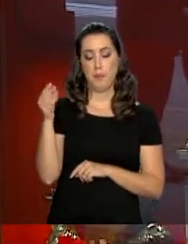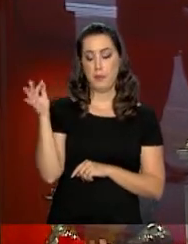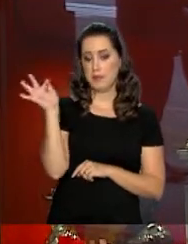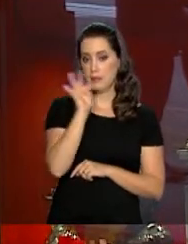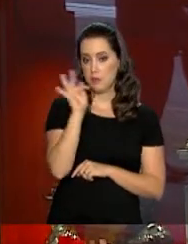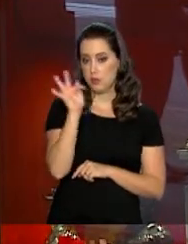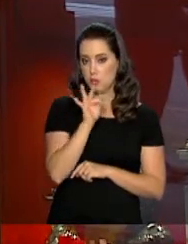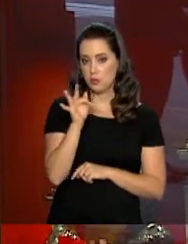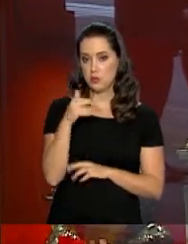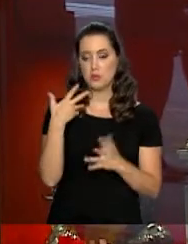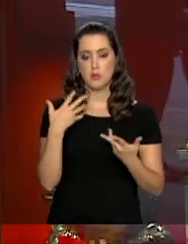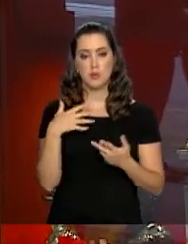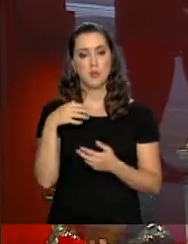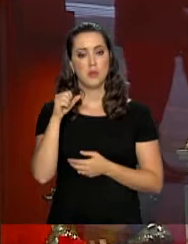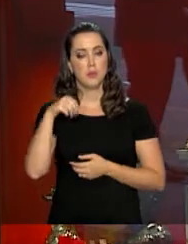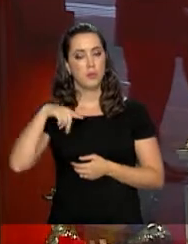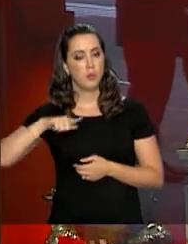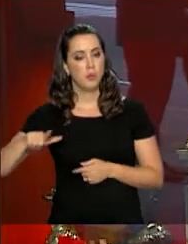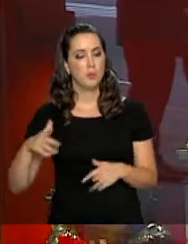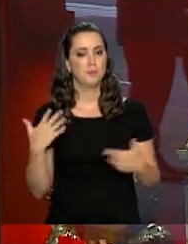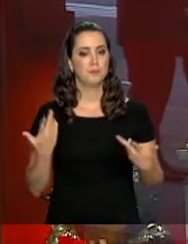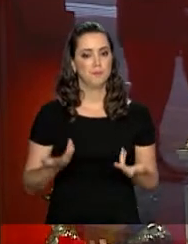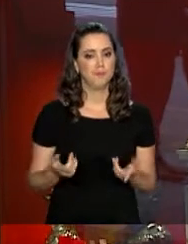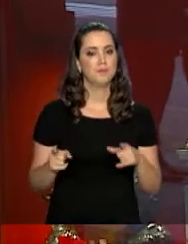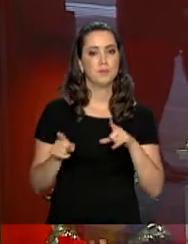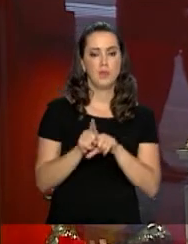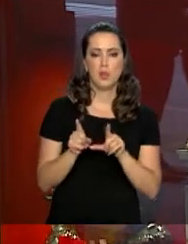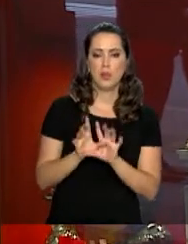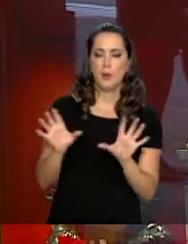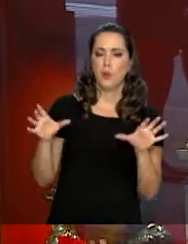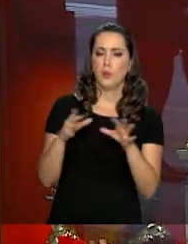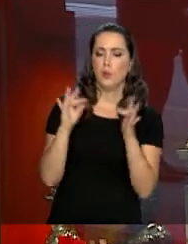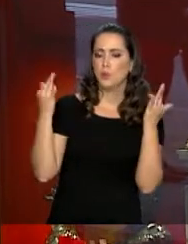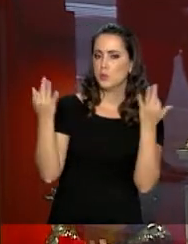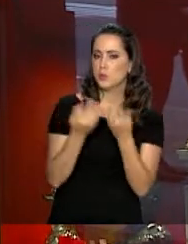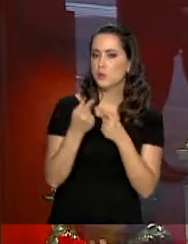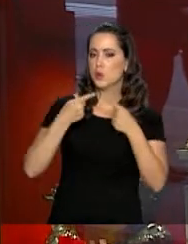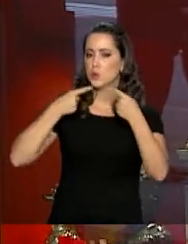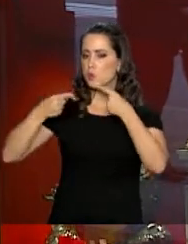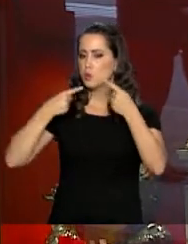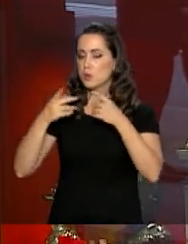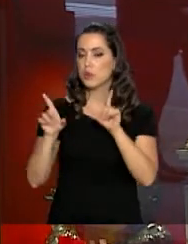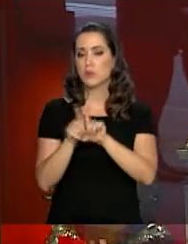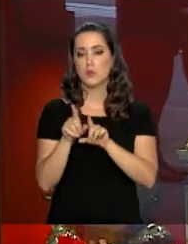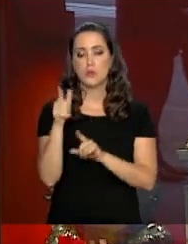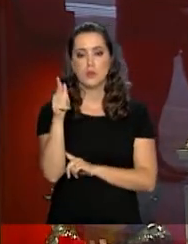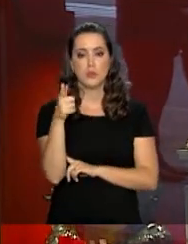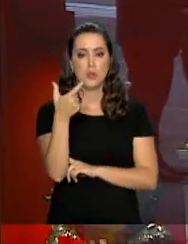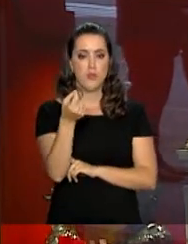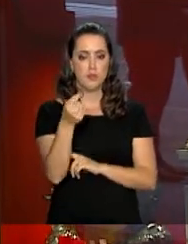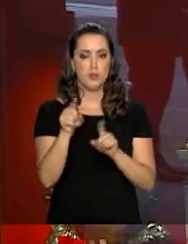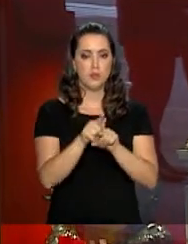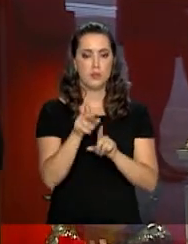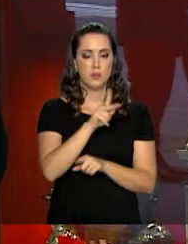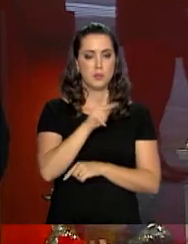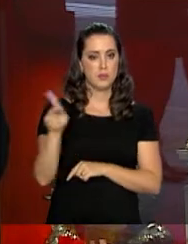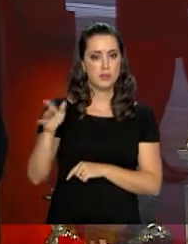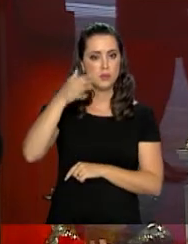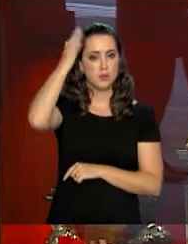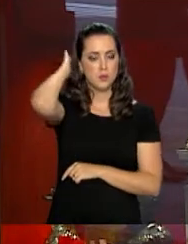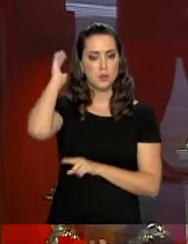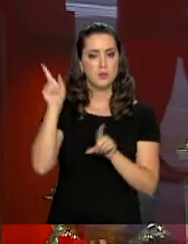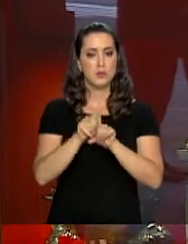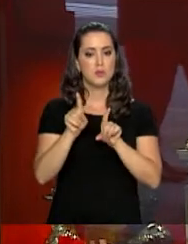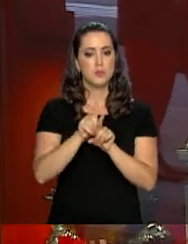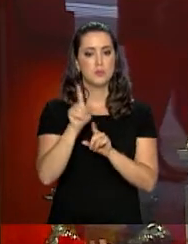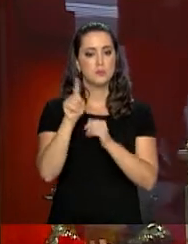França, Emmanuel Macron. Além dos fóruns de debate do G20, o presidente Michel Temer